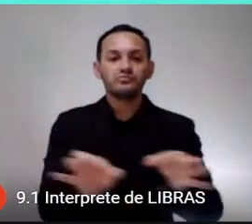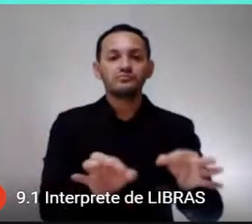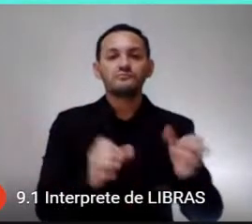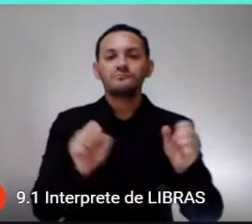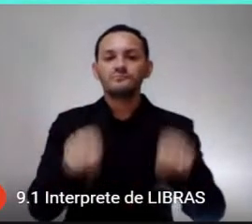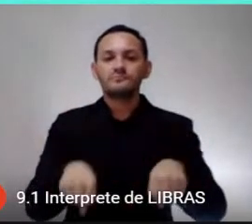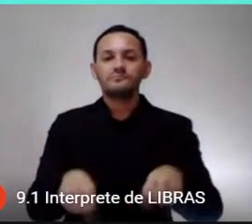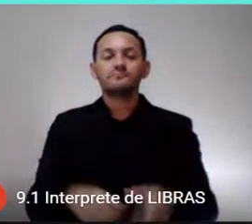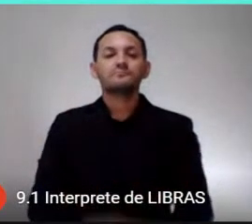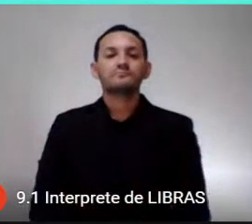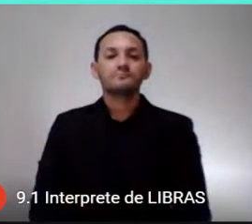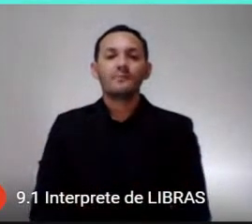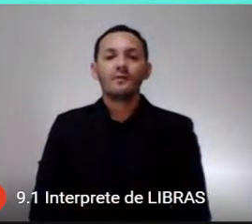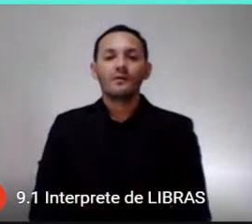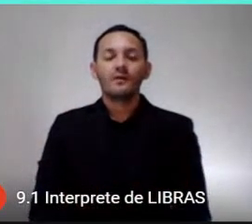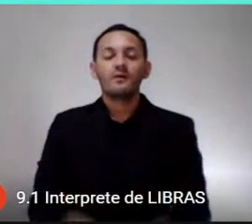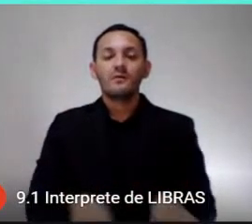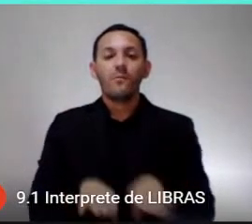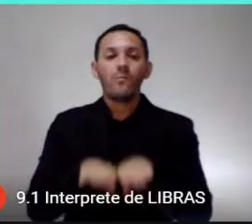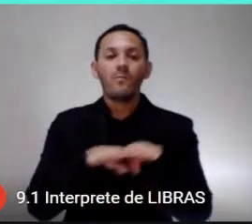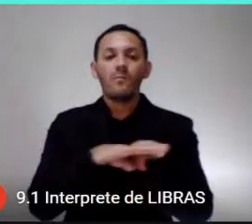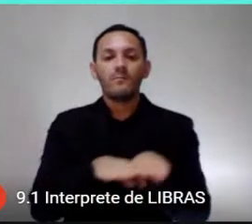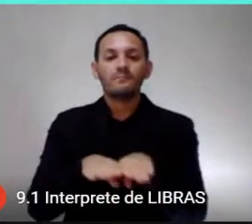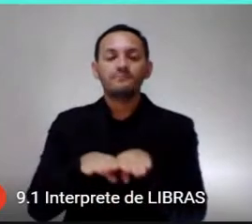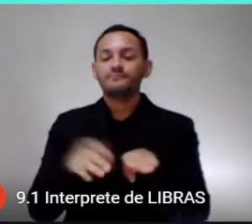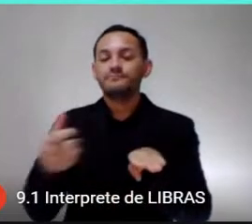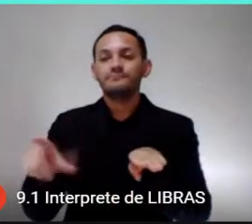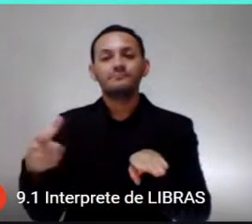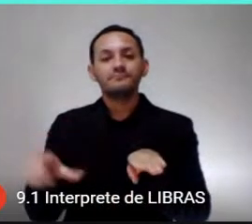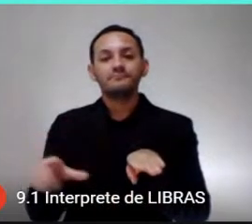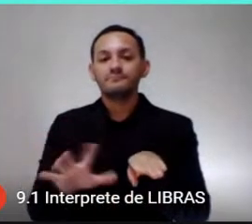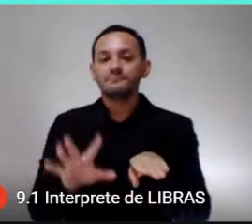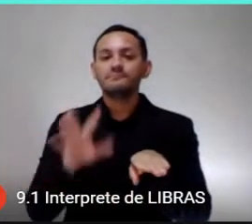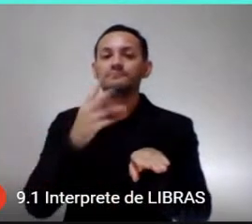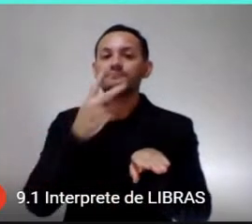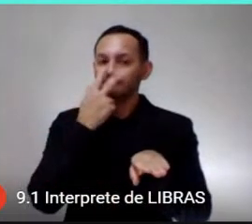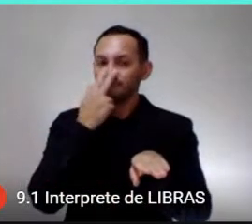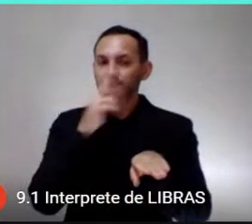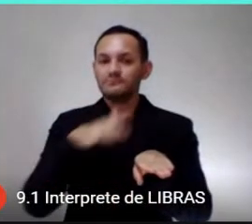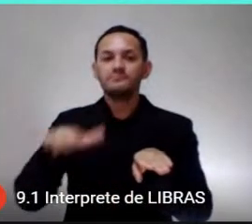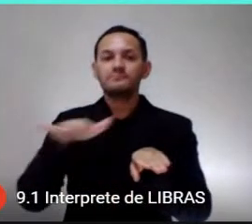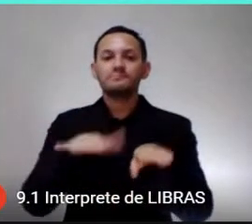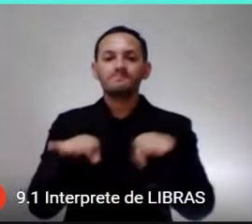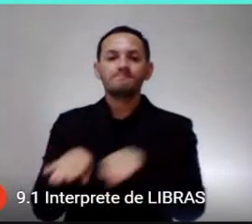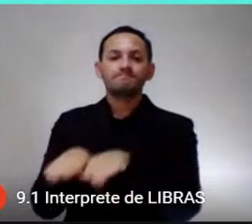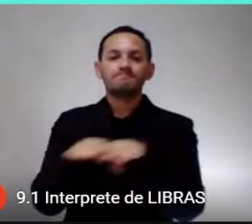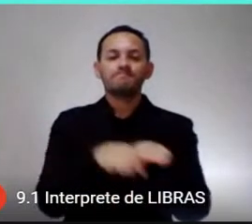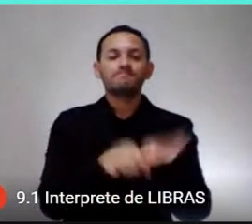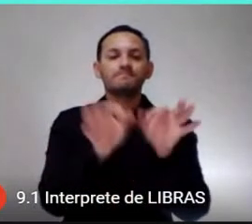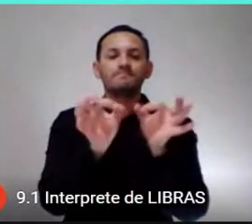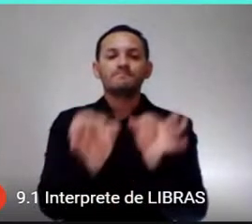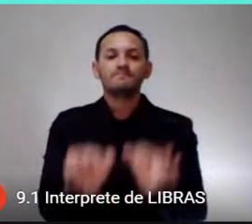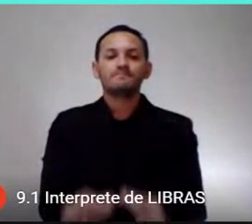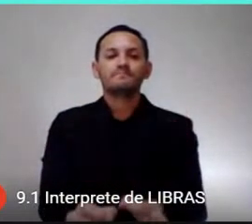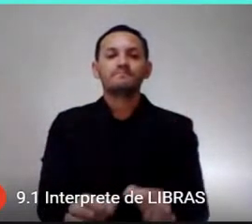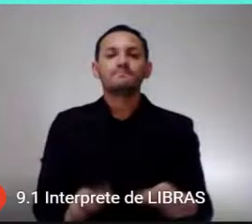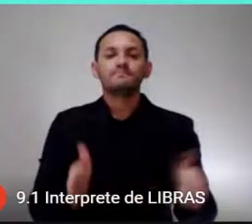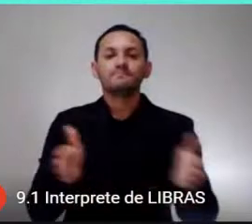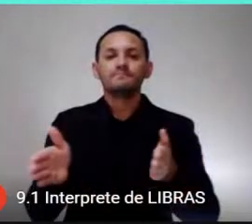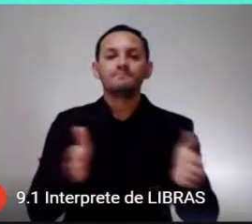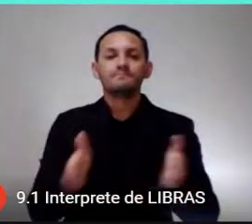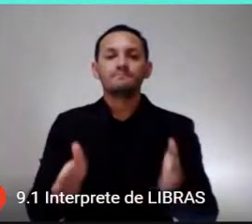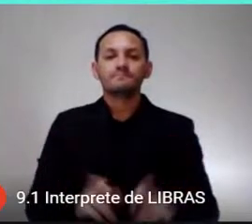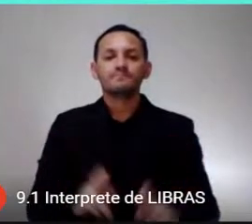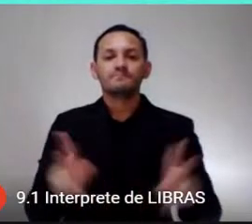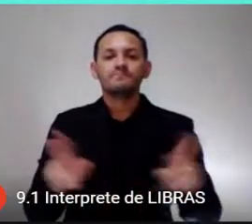aos princípios da igualdade, tratamento desigual, com relação, nesse caso, de modo a estabelecer prazos diferentes, não.